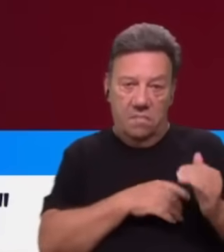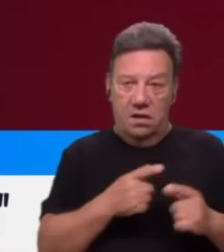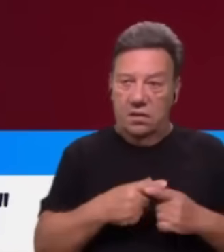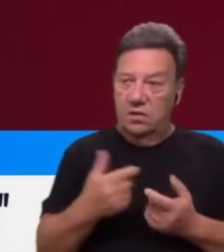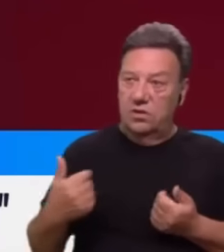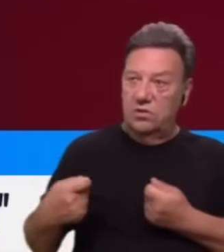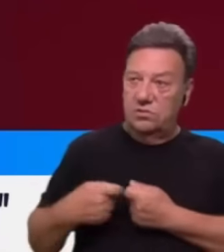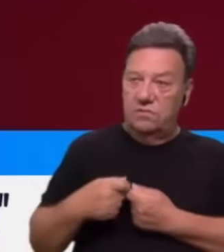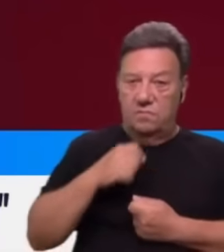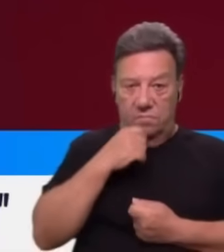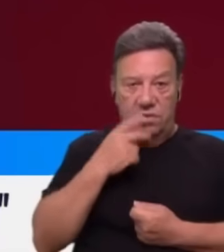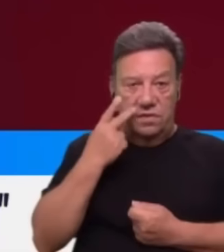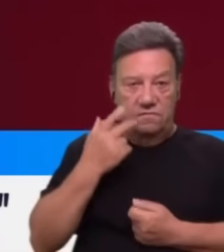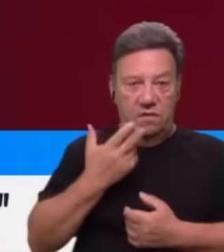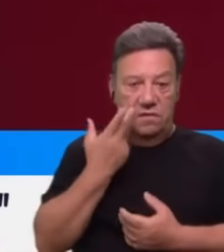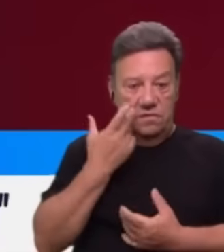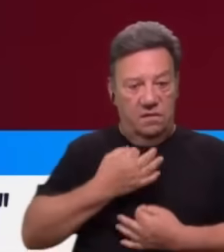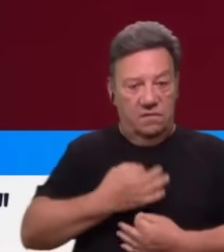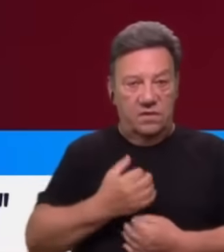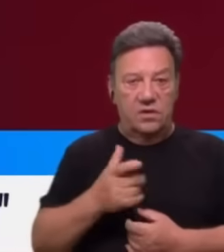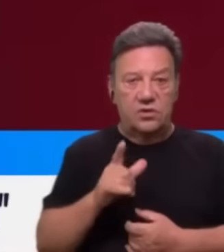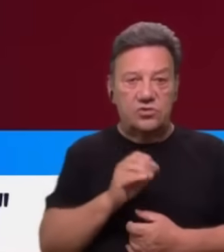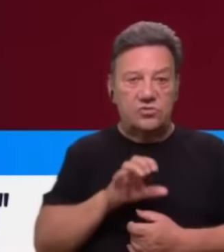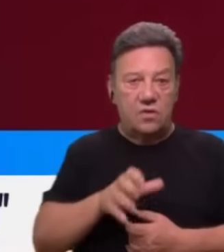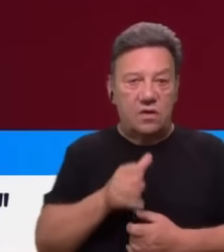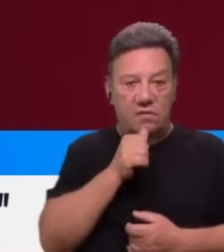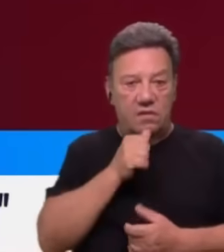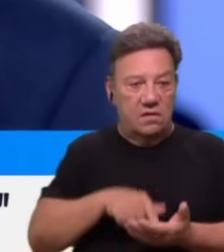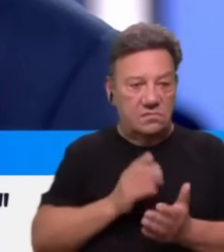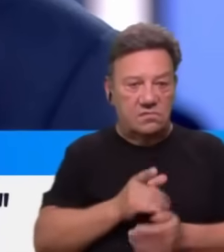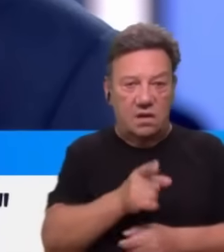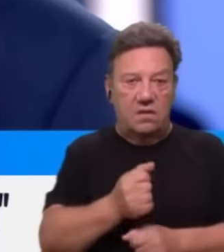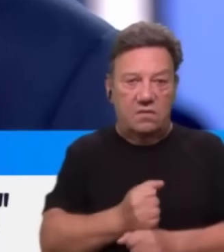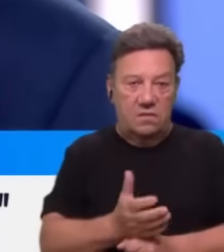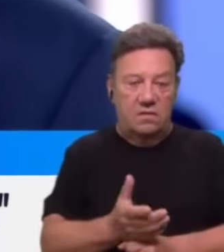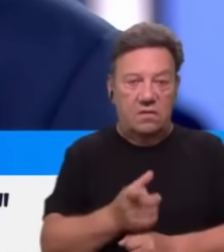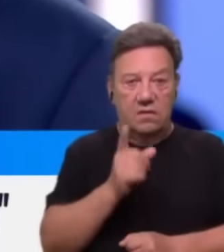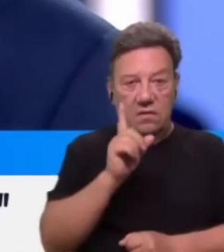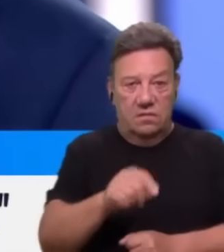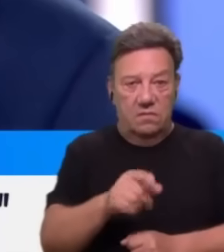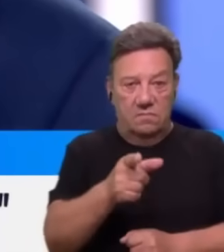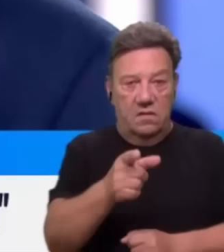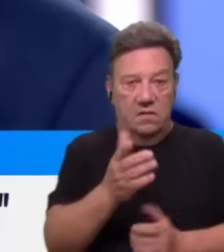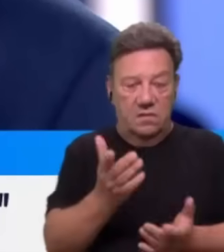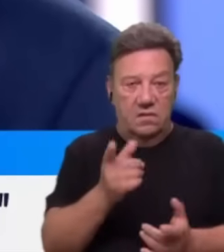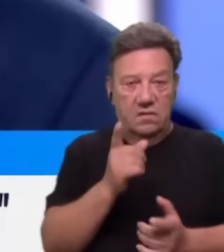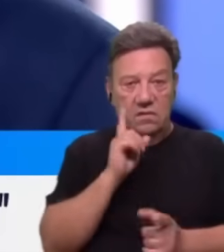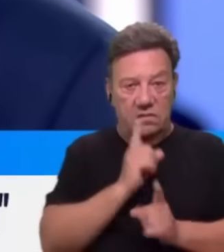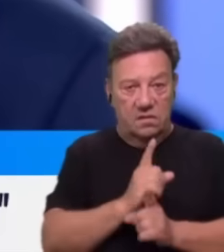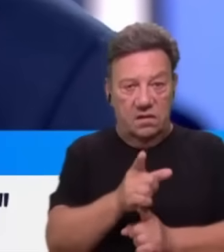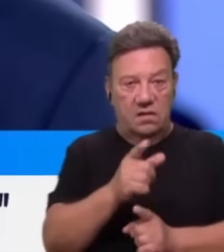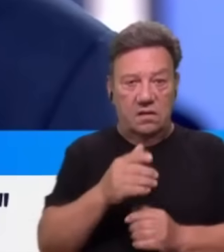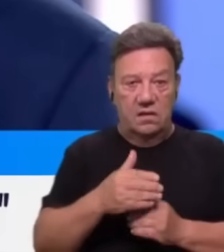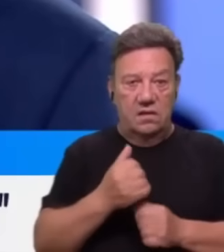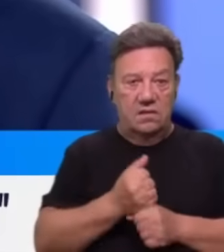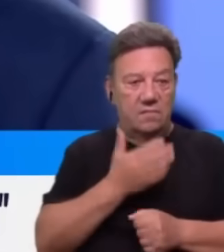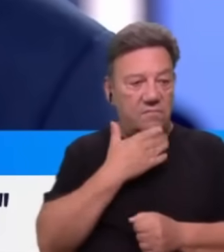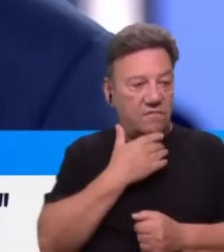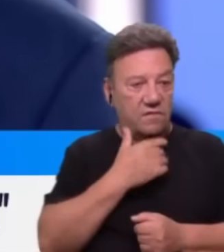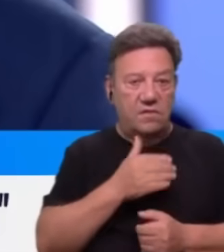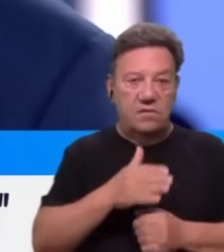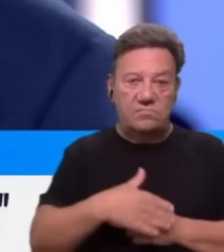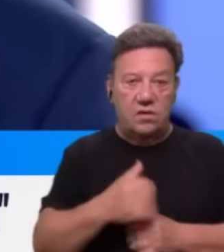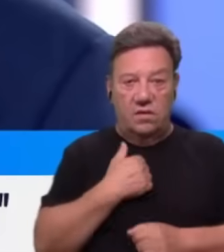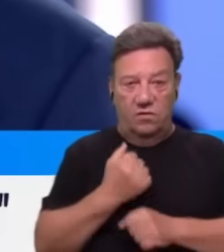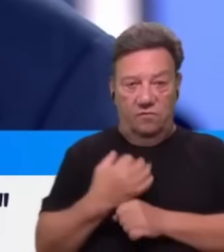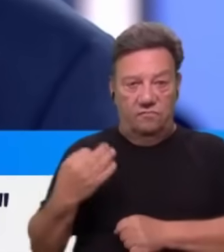permita viver com dignidade nas zonas onde são necessárias é também a terem saírem da precariedade como fizemos